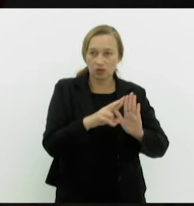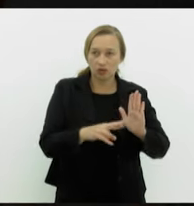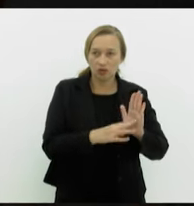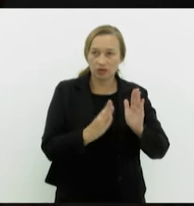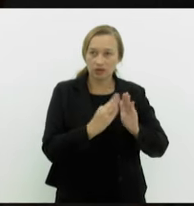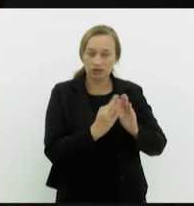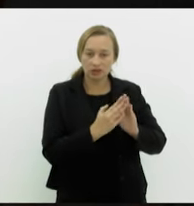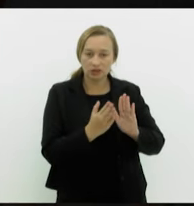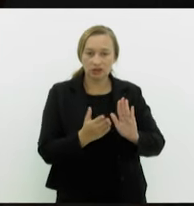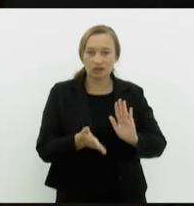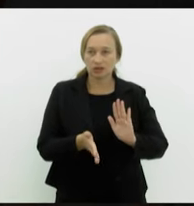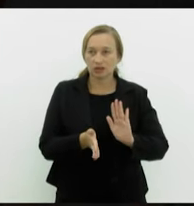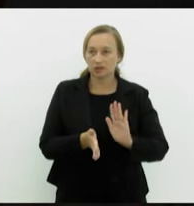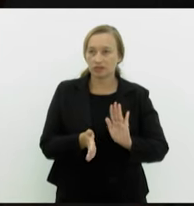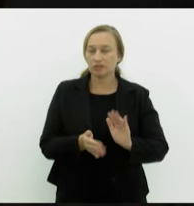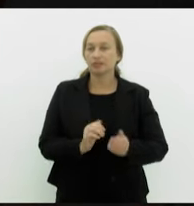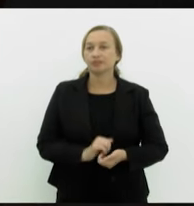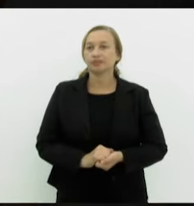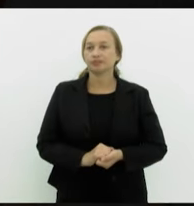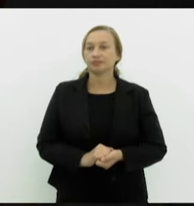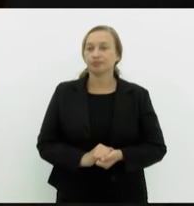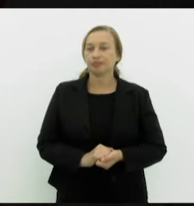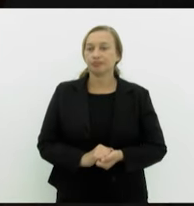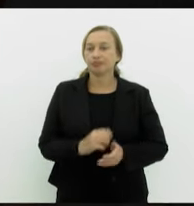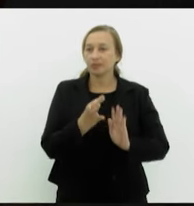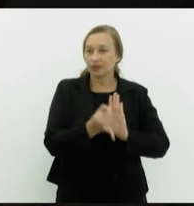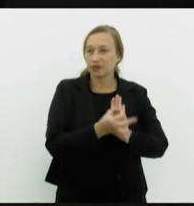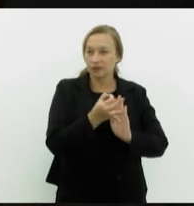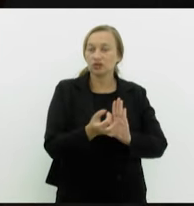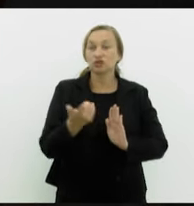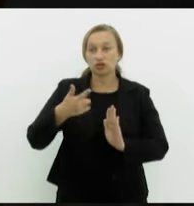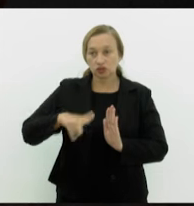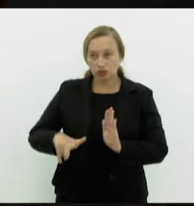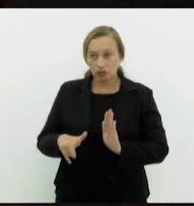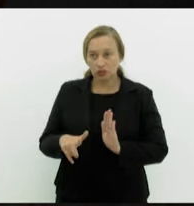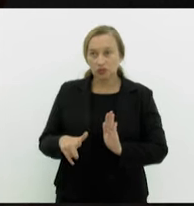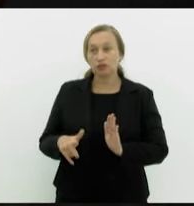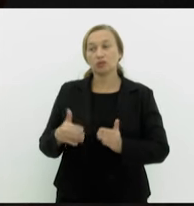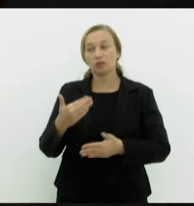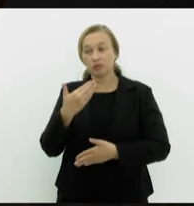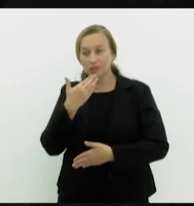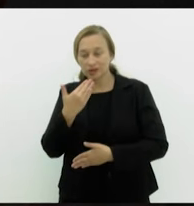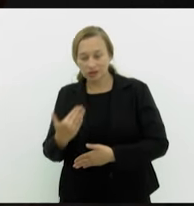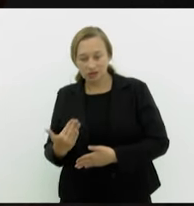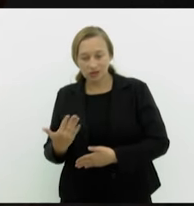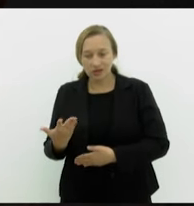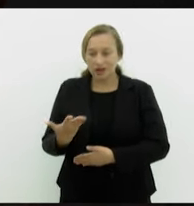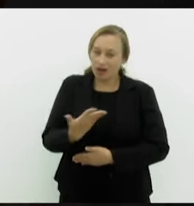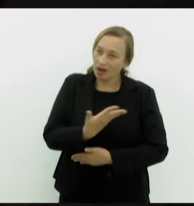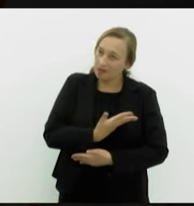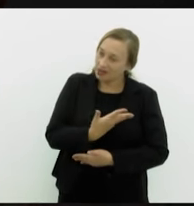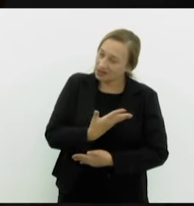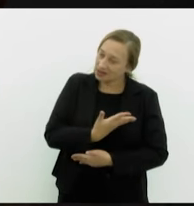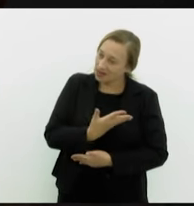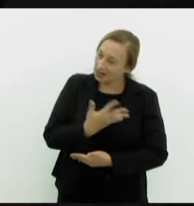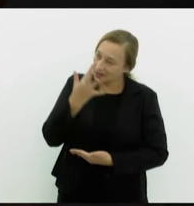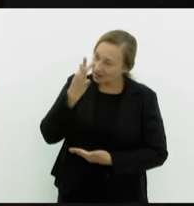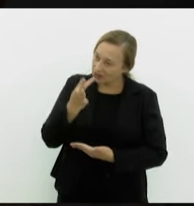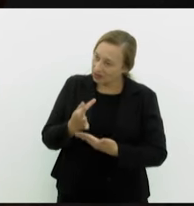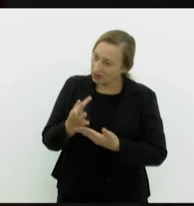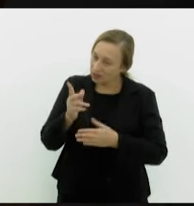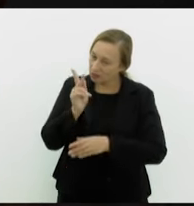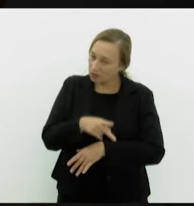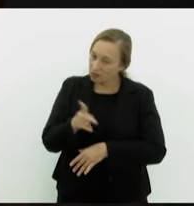e Proposições Externas, para emitir o parecer novamente, vou abusar da amizade e da boa-fé do nosso professor